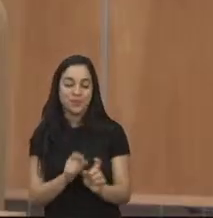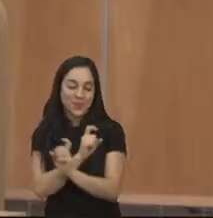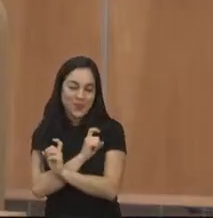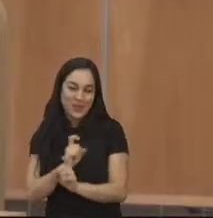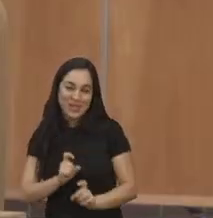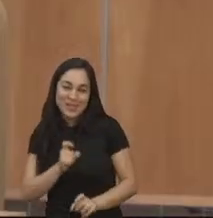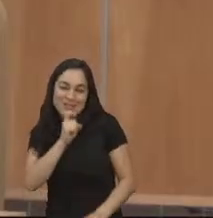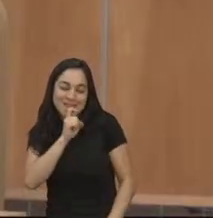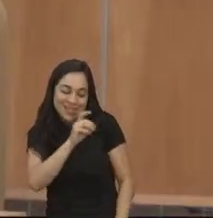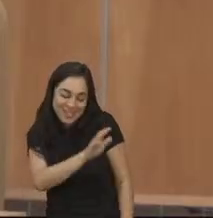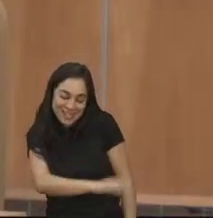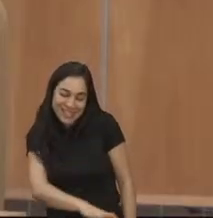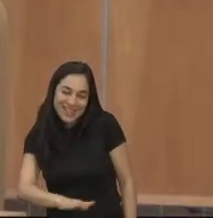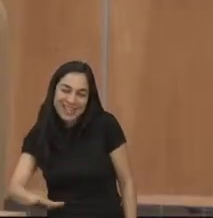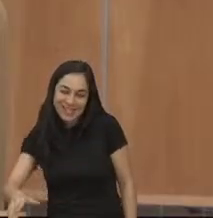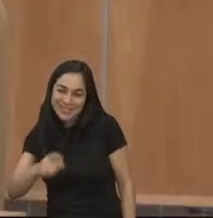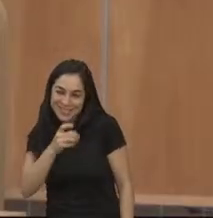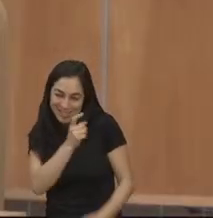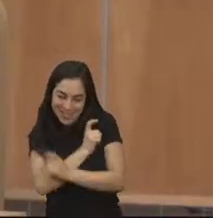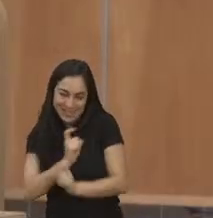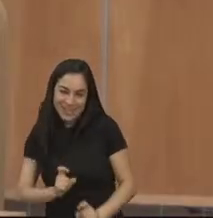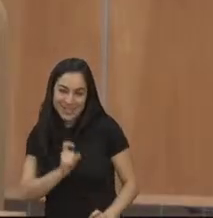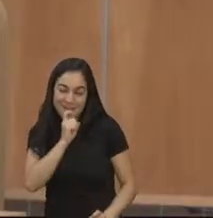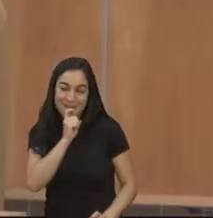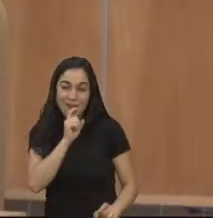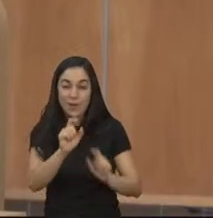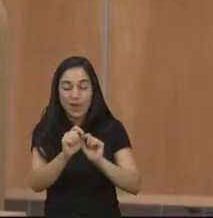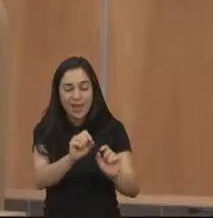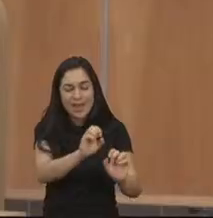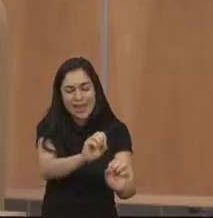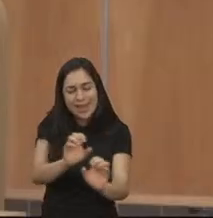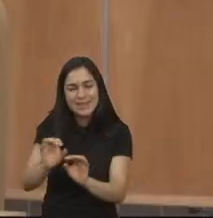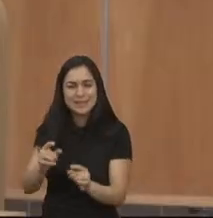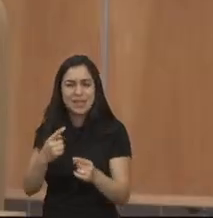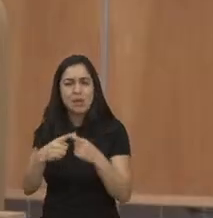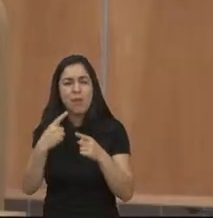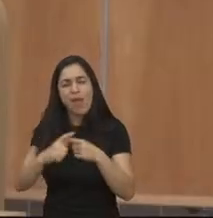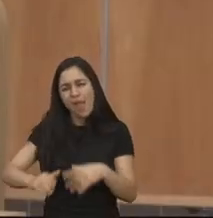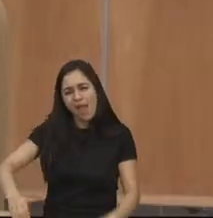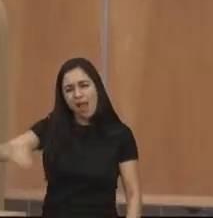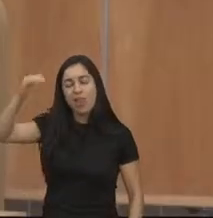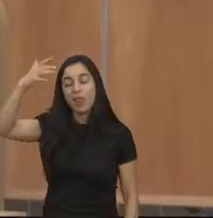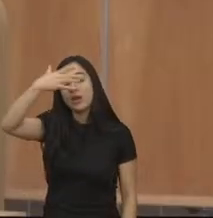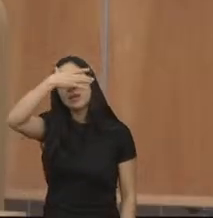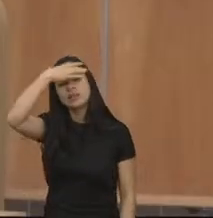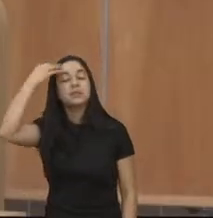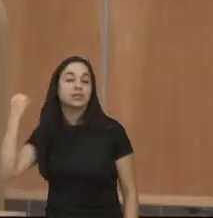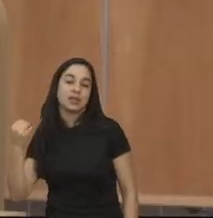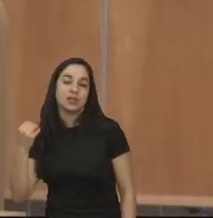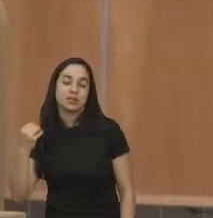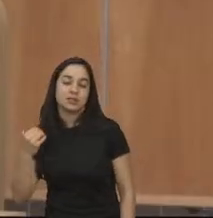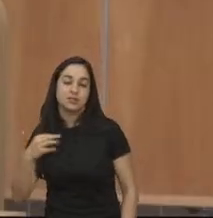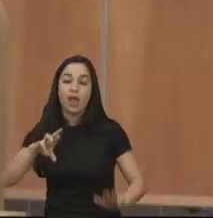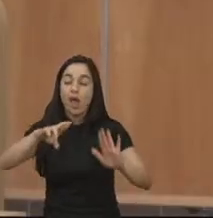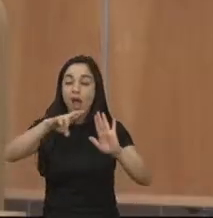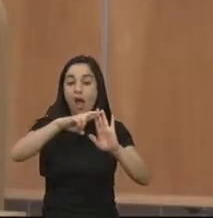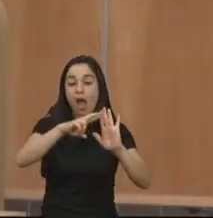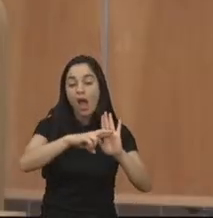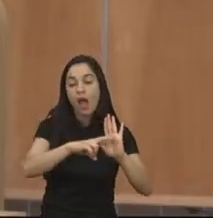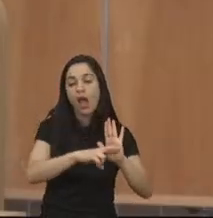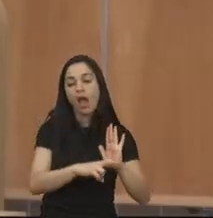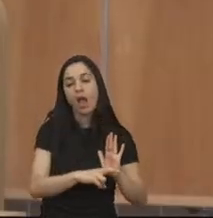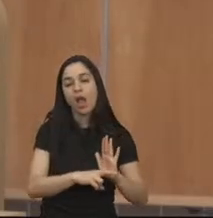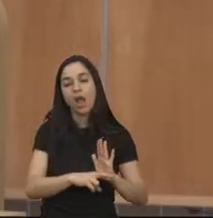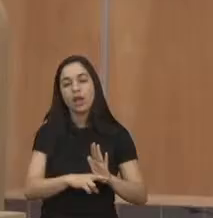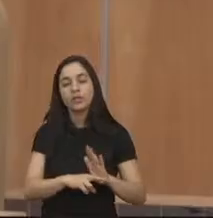tentar recuperar o que muitos adultos esqueceram. Sinalização de trânsito, respeito